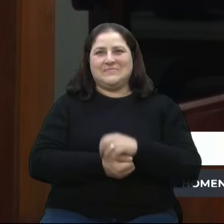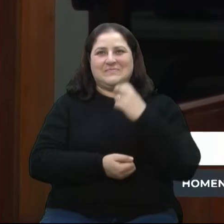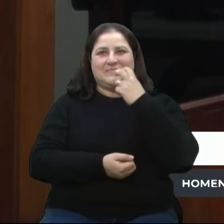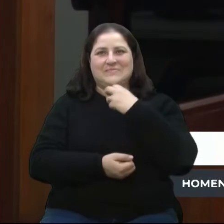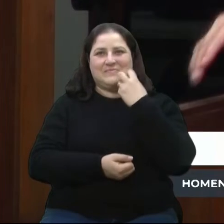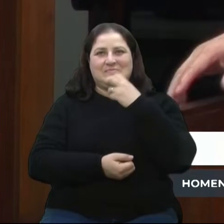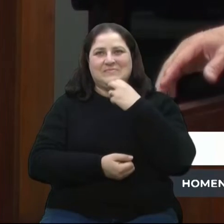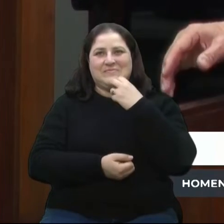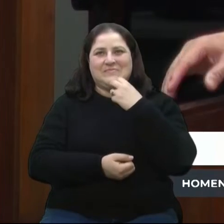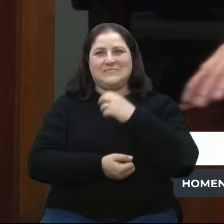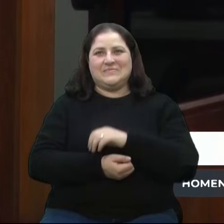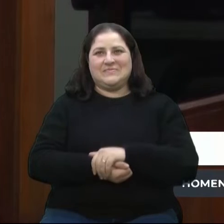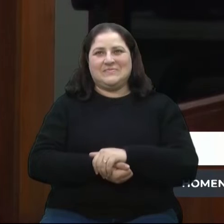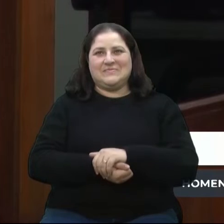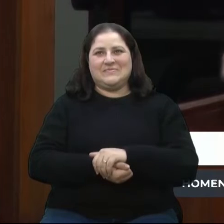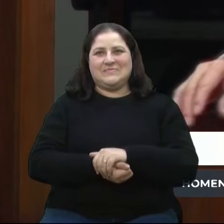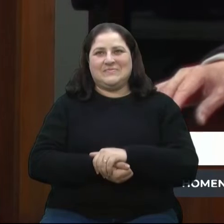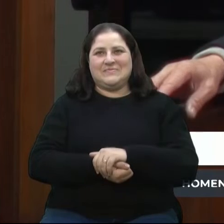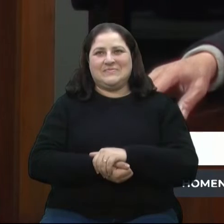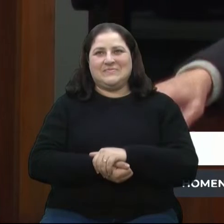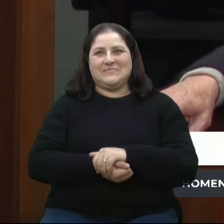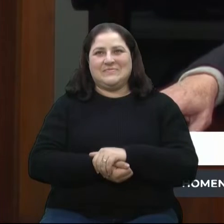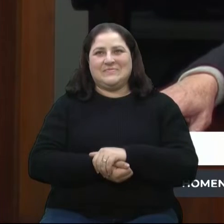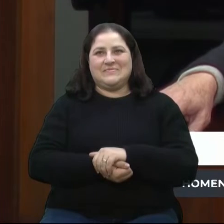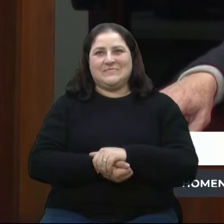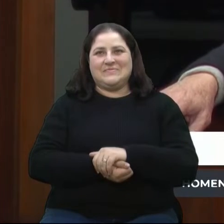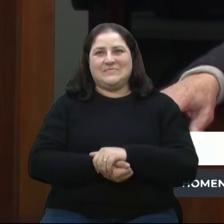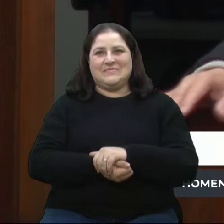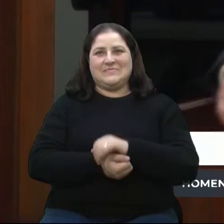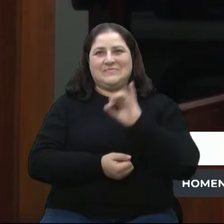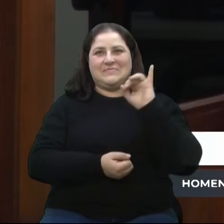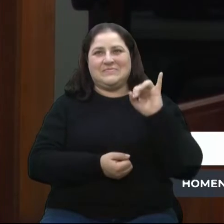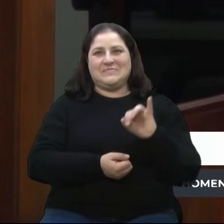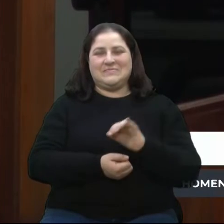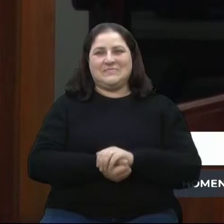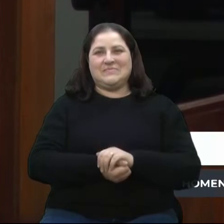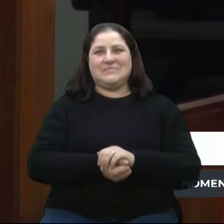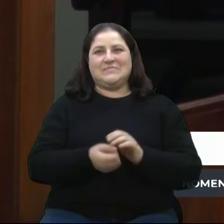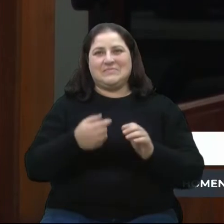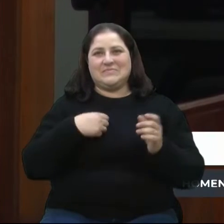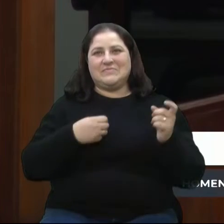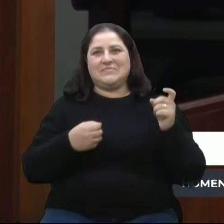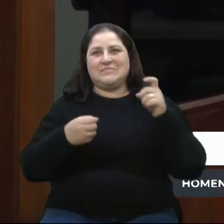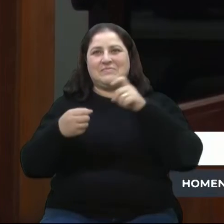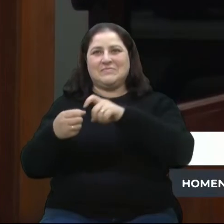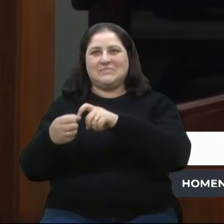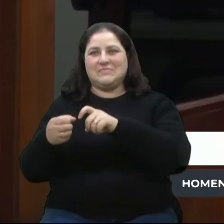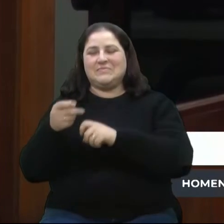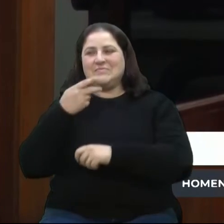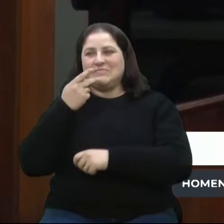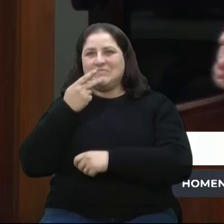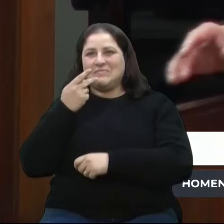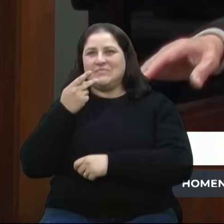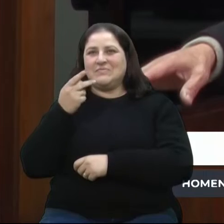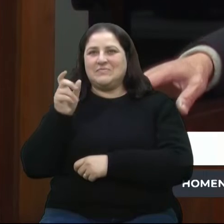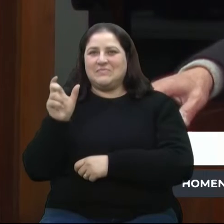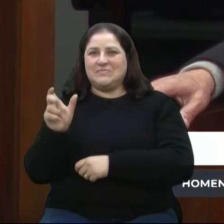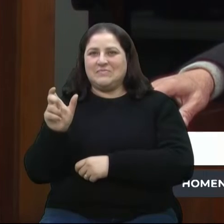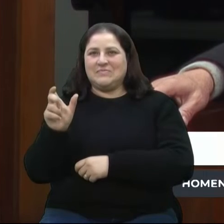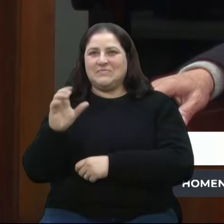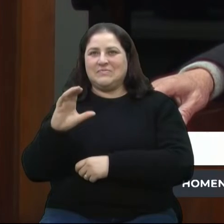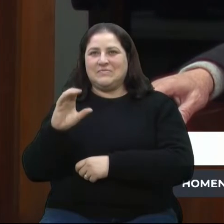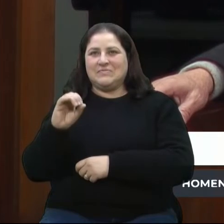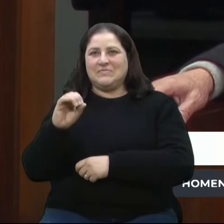que porchi limaia de tanto que gay, casca inteira. Daí a gente voltou lá e disse que era codogni, que é o nome do marmelo